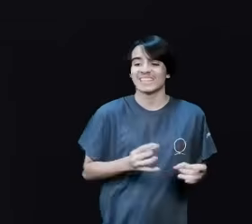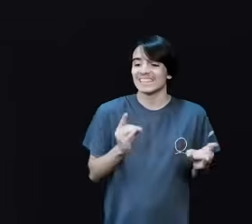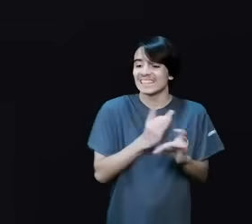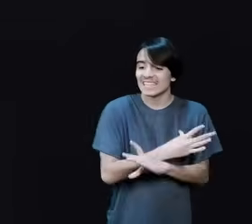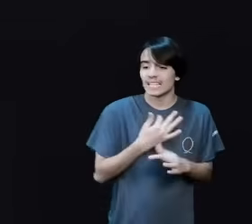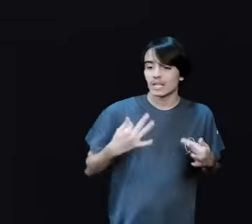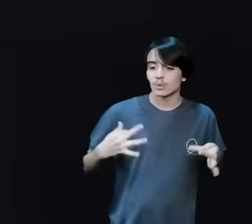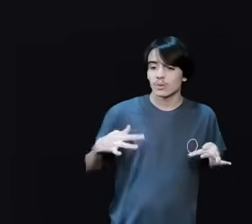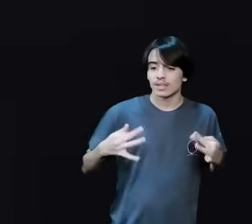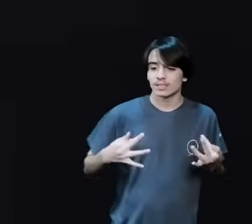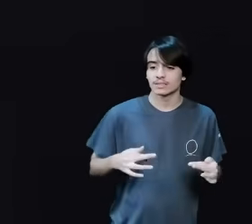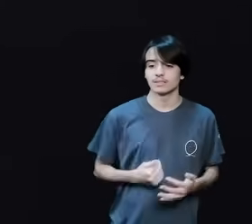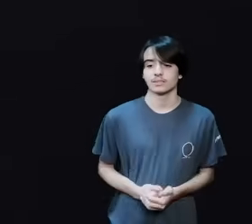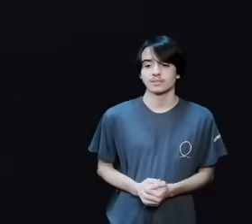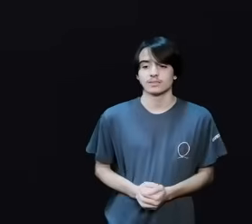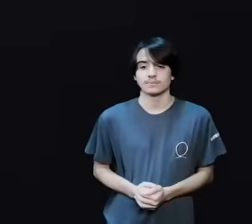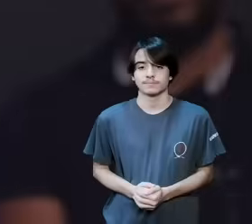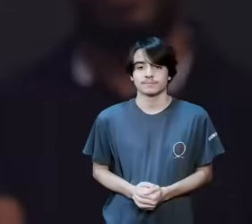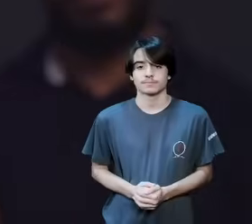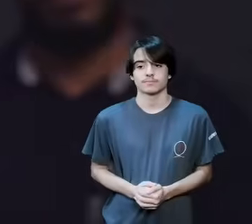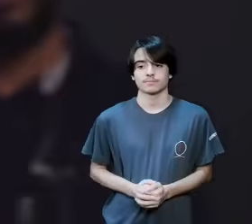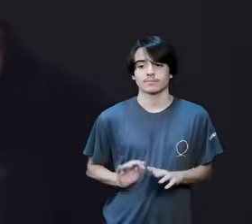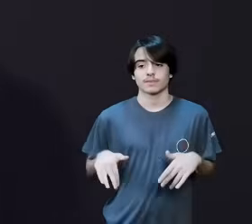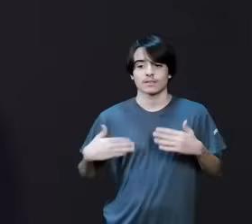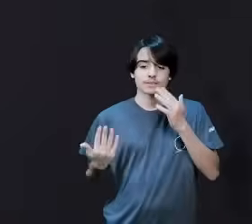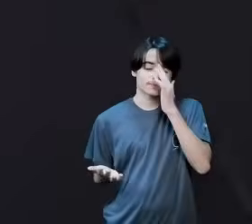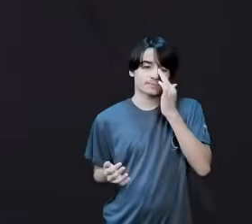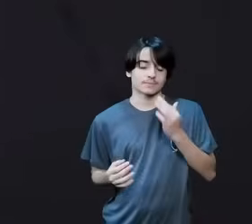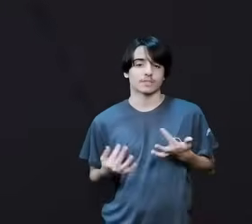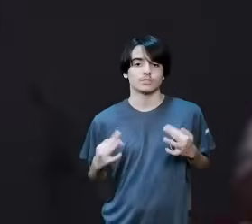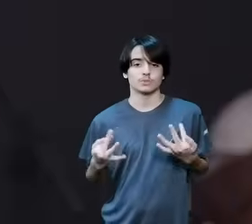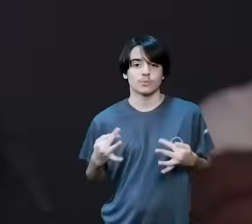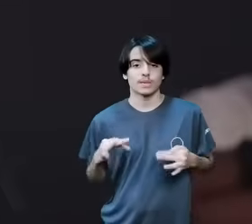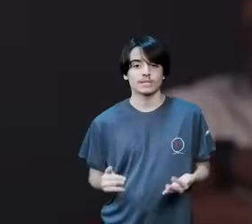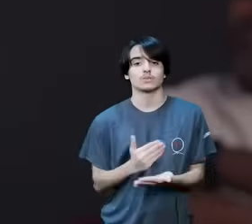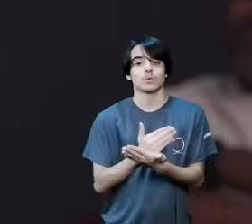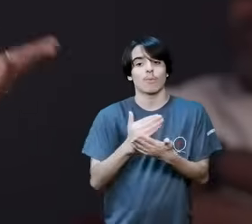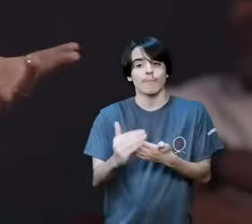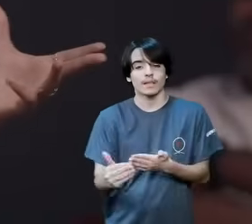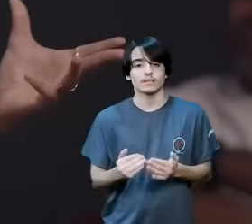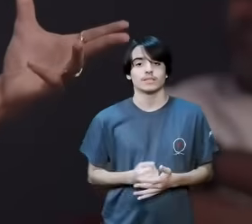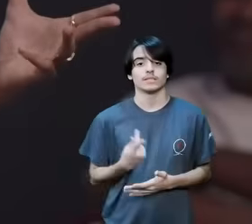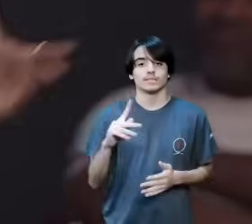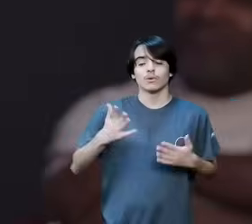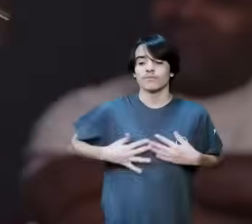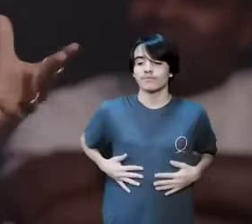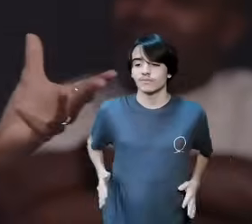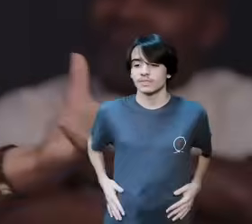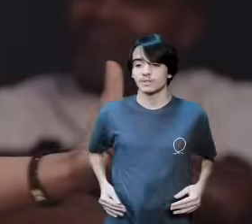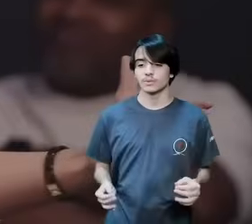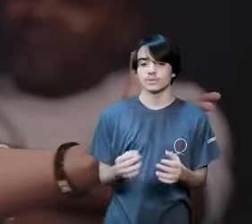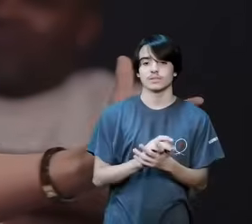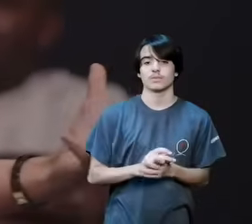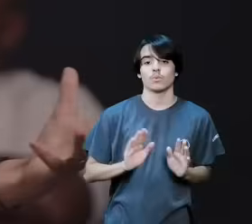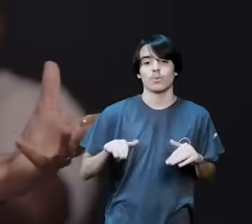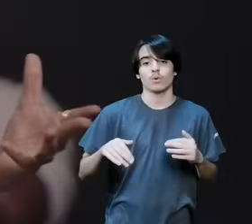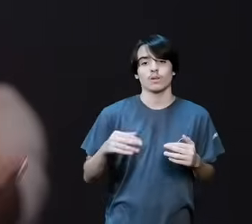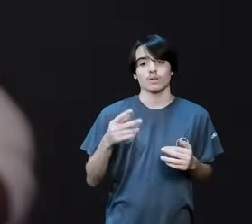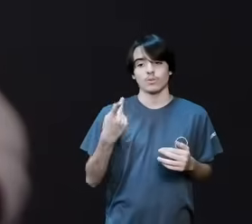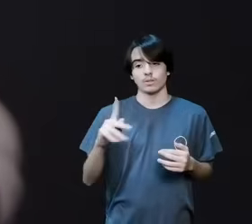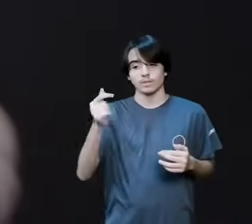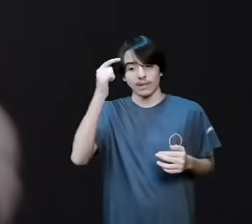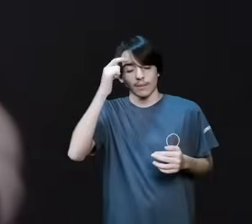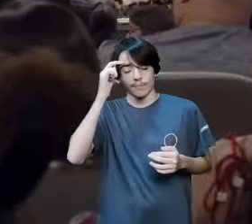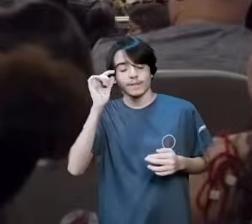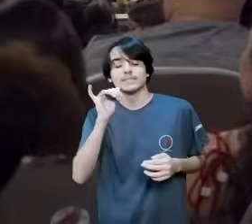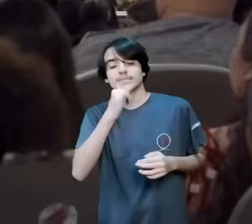as perspectivas adoecem. É aí que as doenças psicossomáticas chegam. Seu físico é abalado quando seu emocional é abalado,